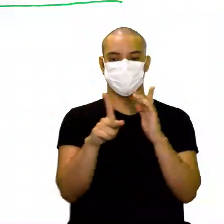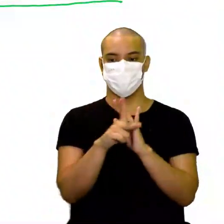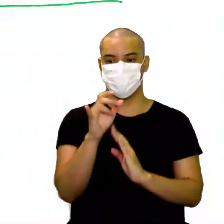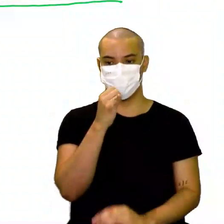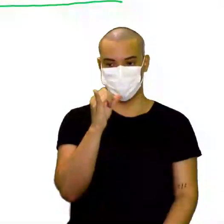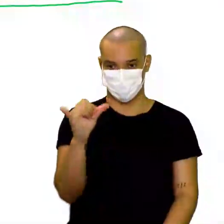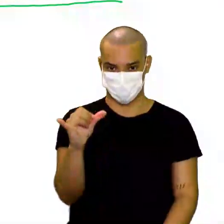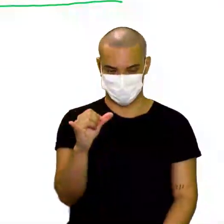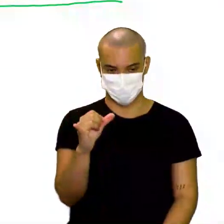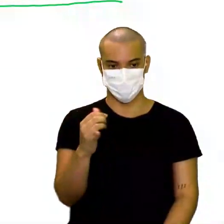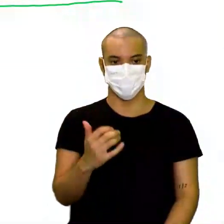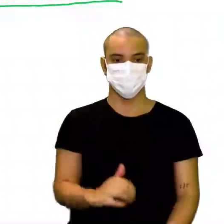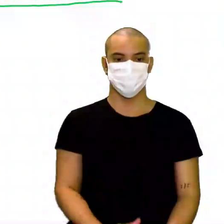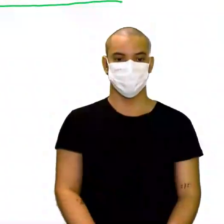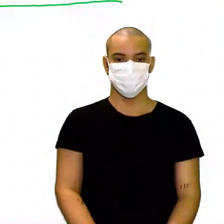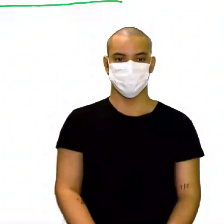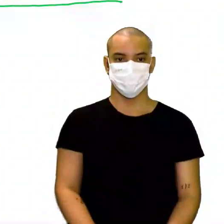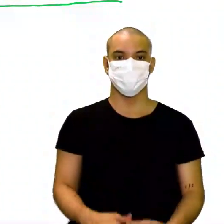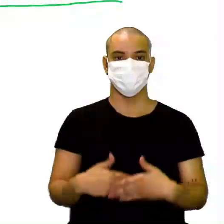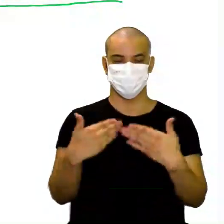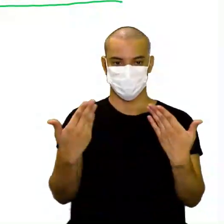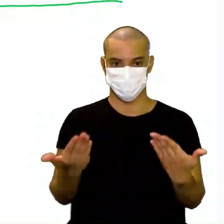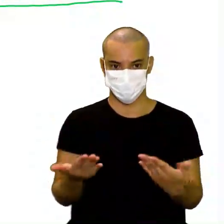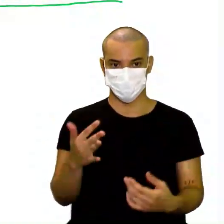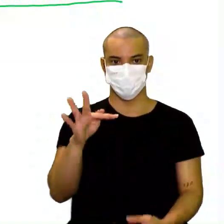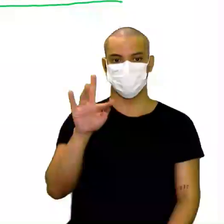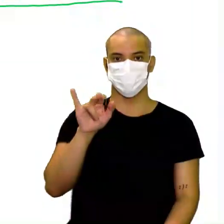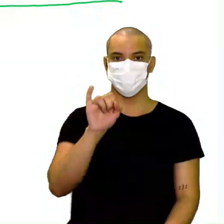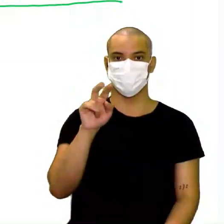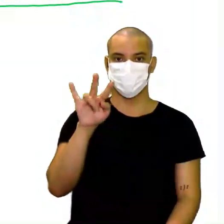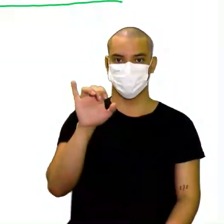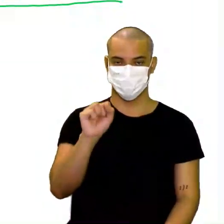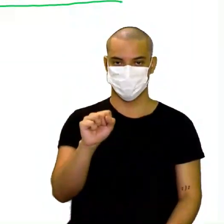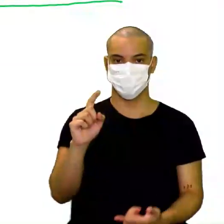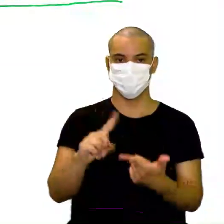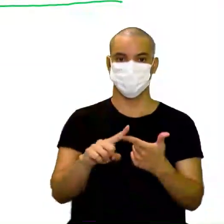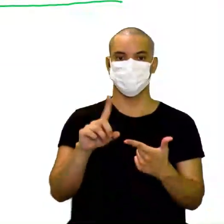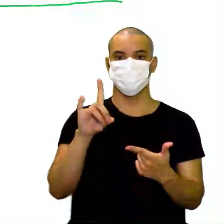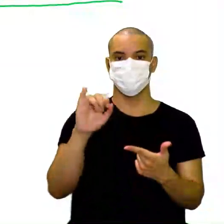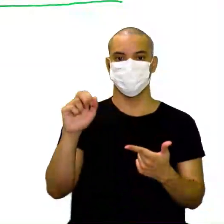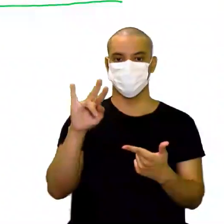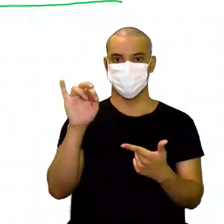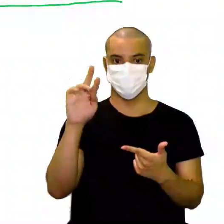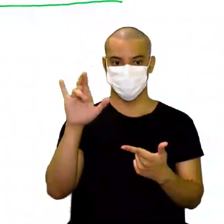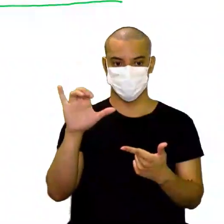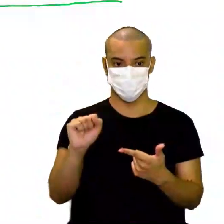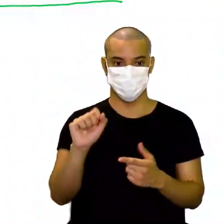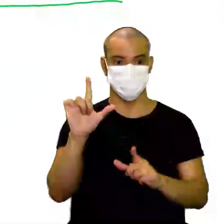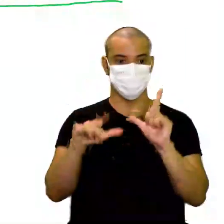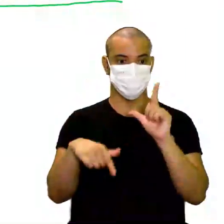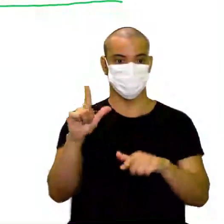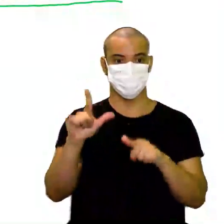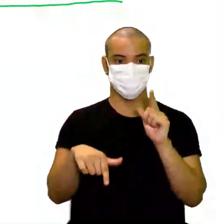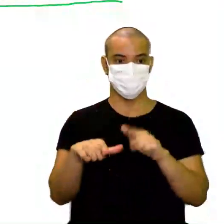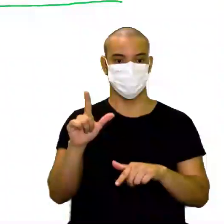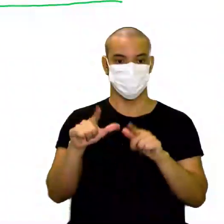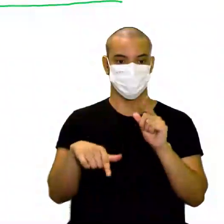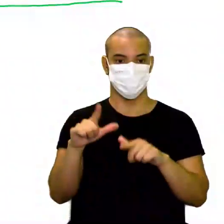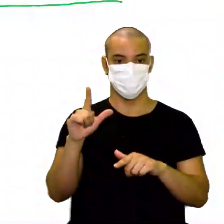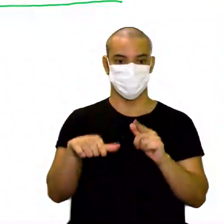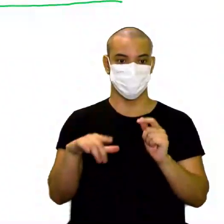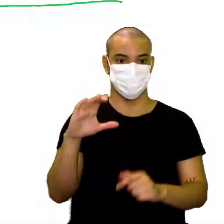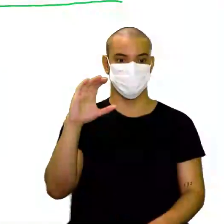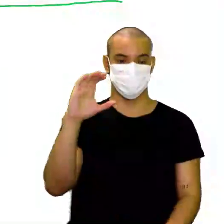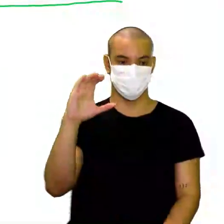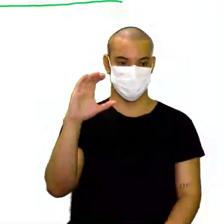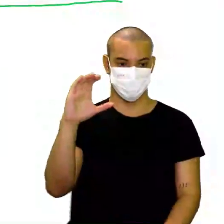elétrica. Então aqui, ó, fusíveis e disjuntores, nós vamos ficar com a letra C, né, pessoal? Deixa eu